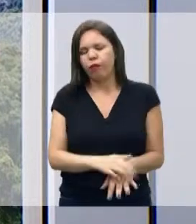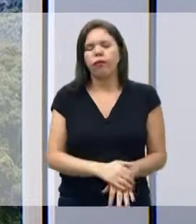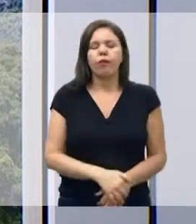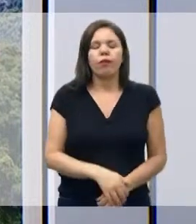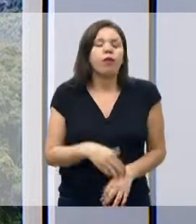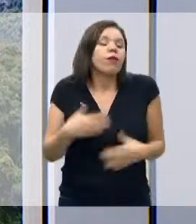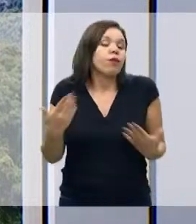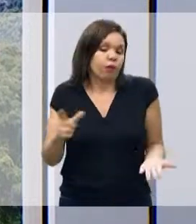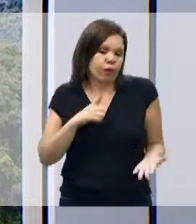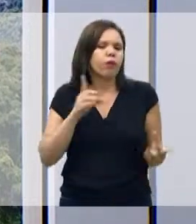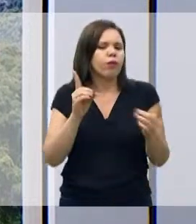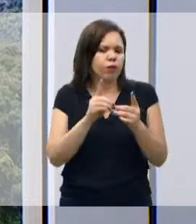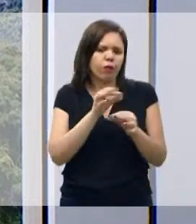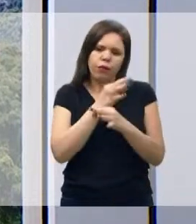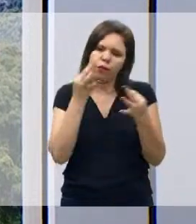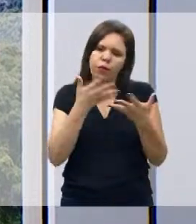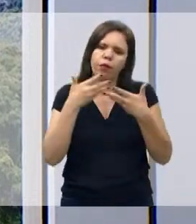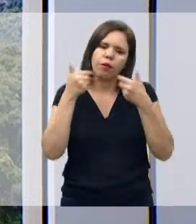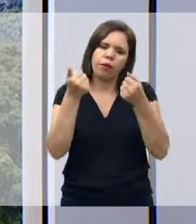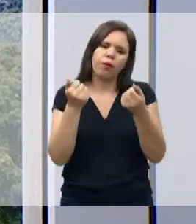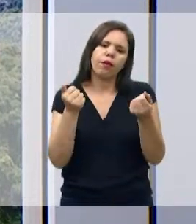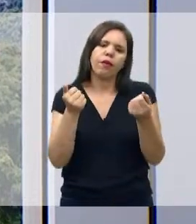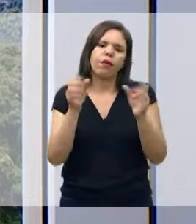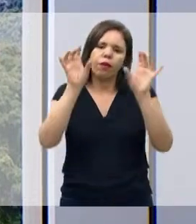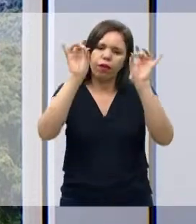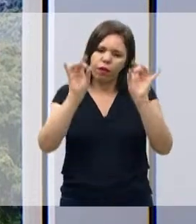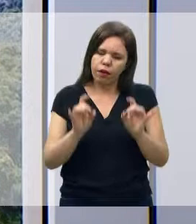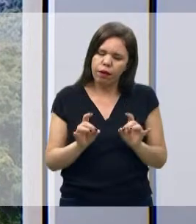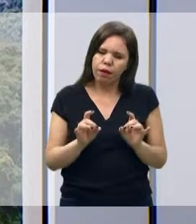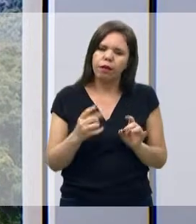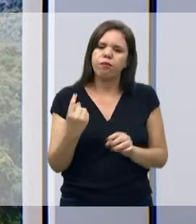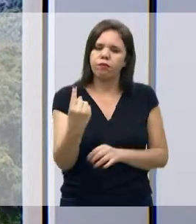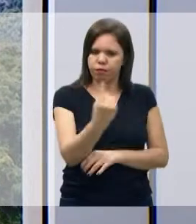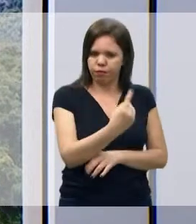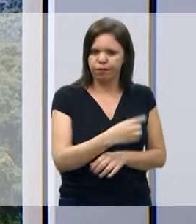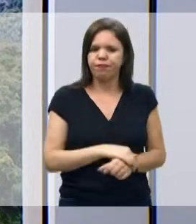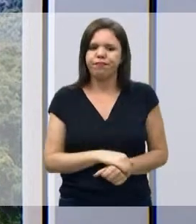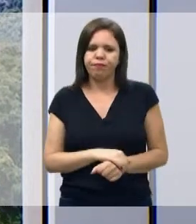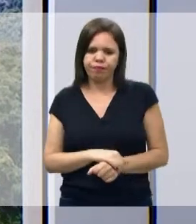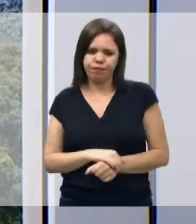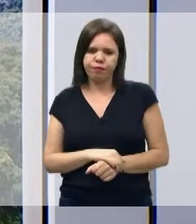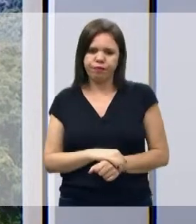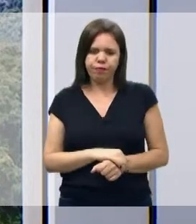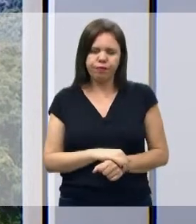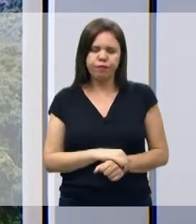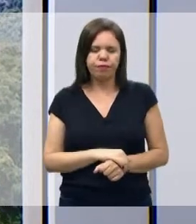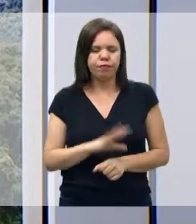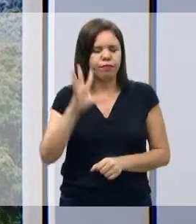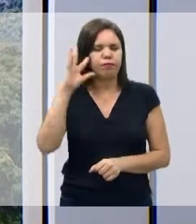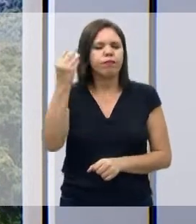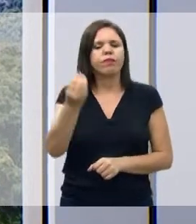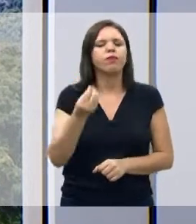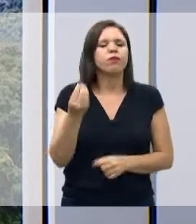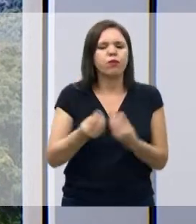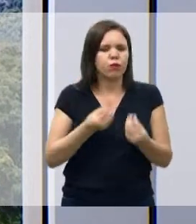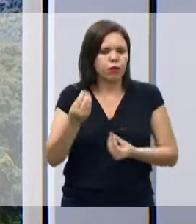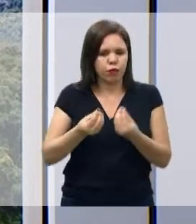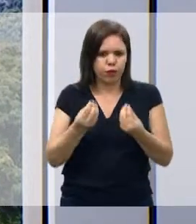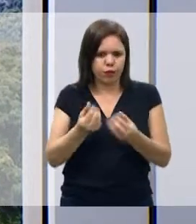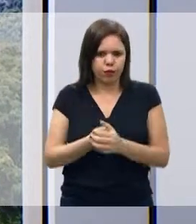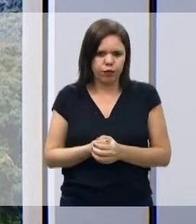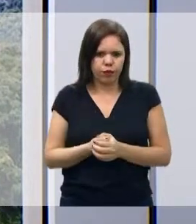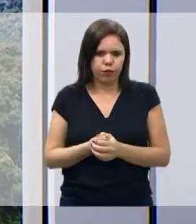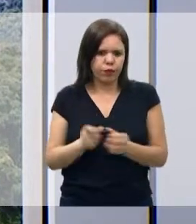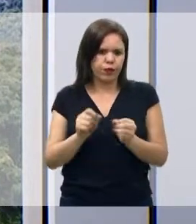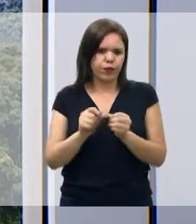Para quê? Para ter um atendimento mais personalizado, mais individualizado e é entendido não como que